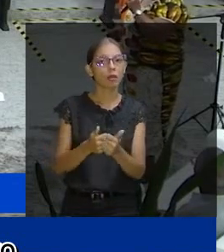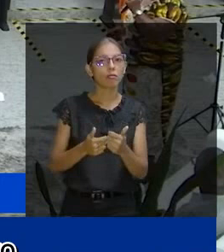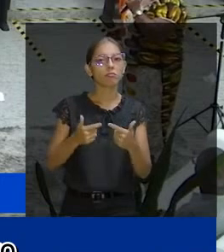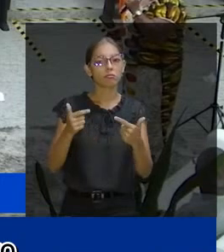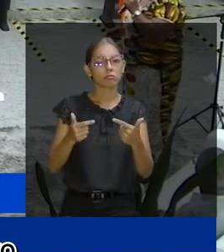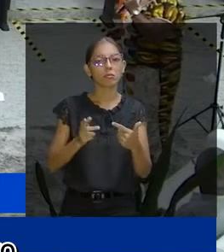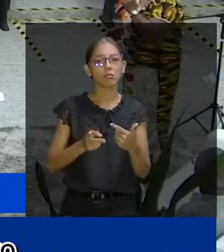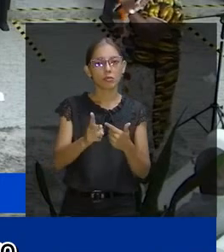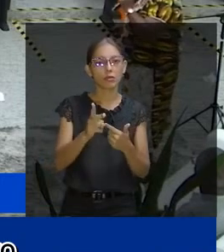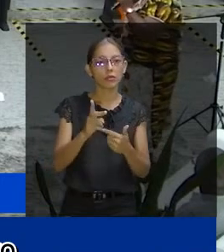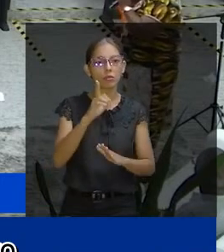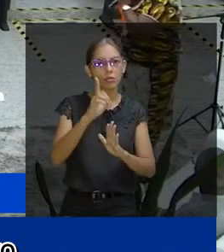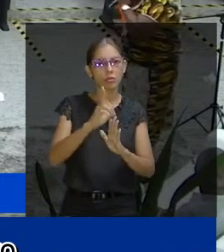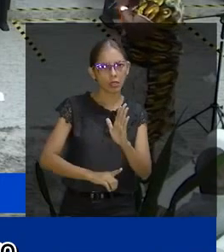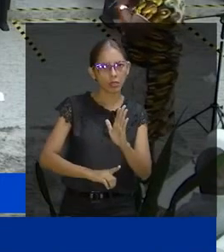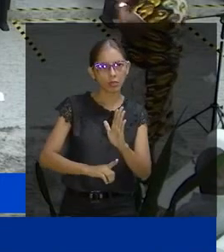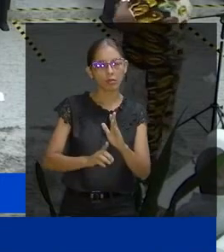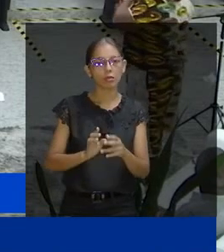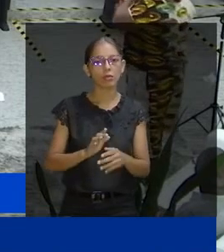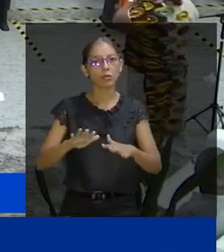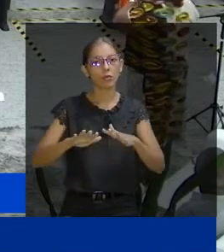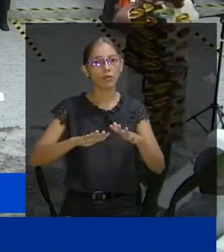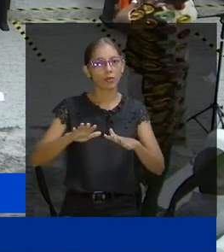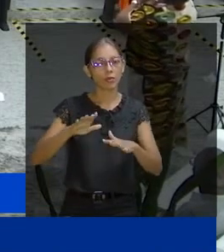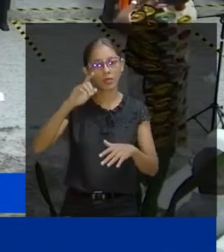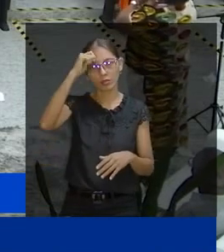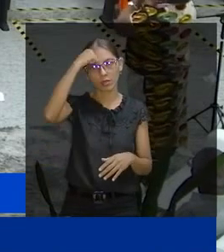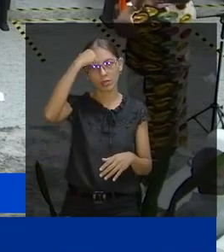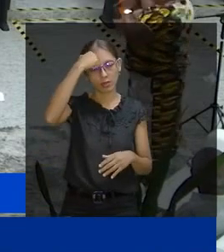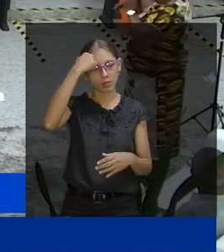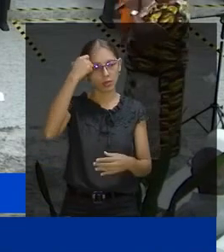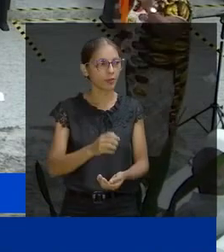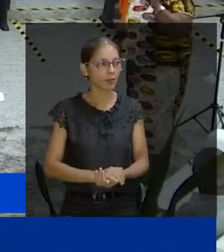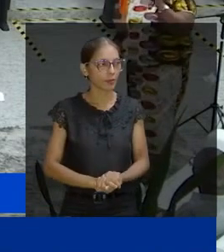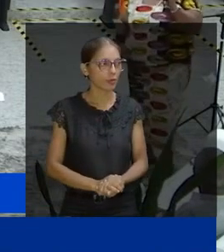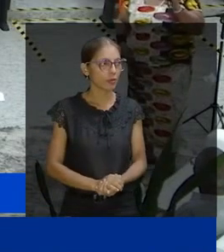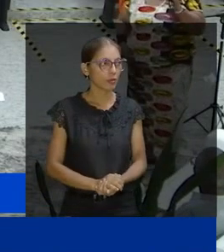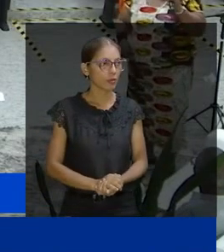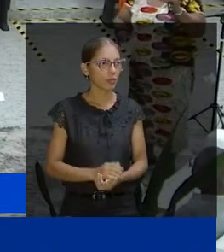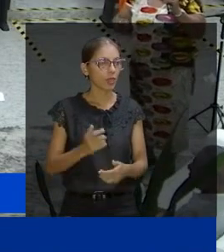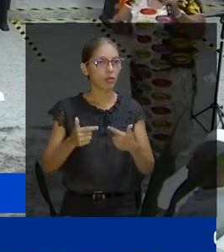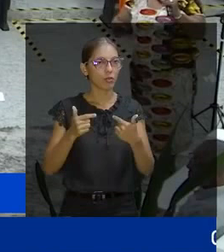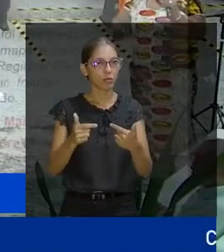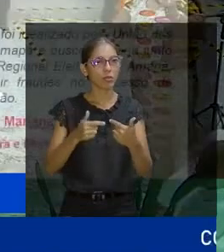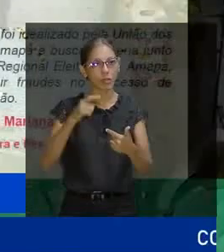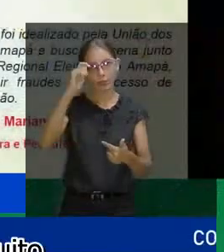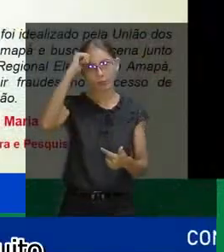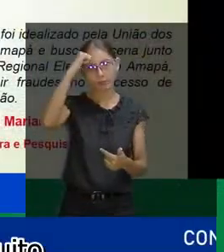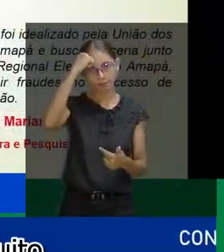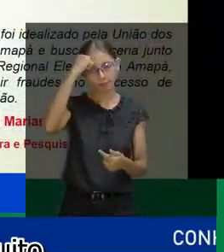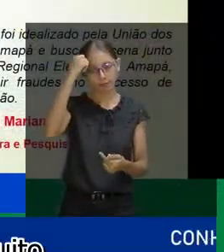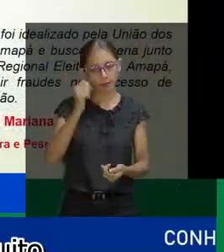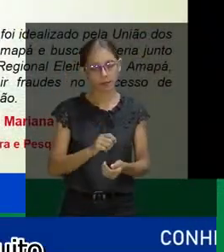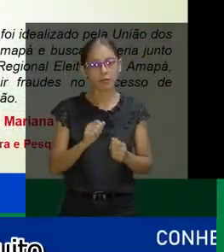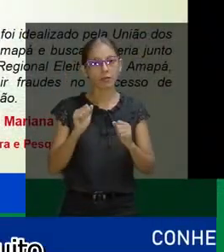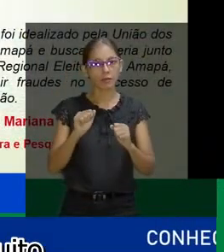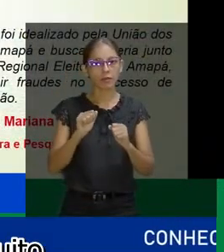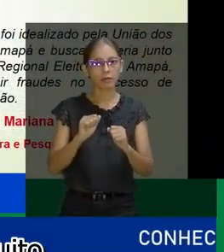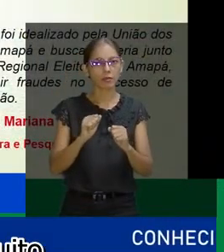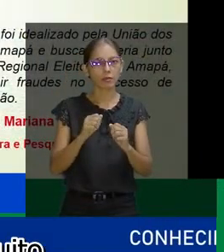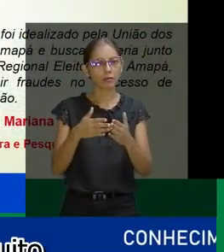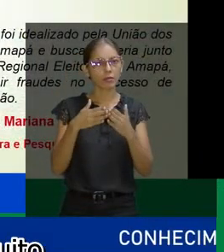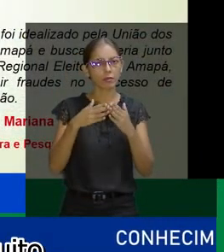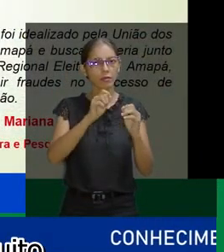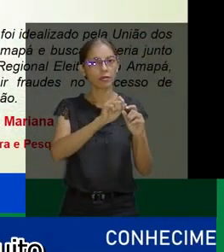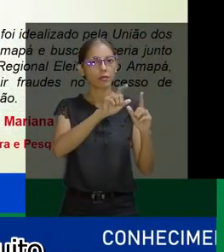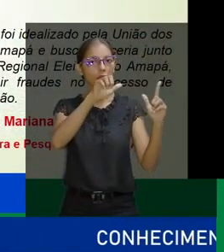oriundos de muitas lutas do movimento negro. Eu gostaria, pode colocar na tela, eu me organizei.